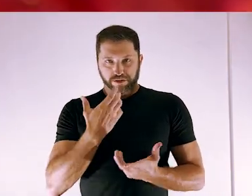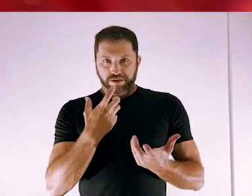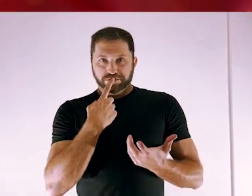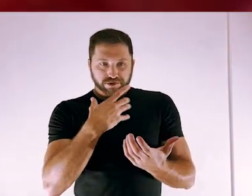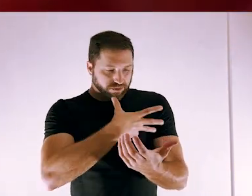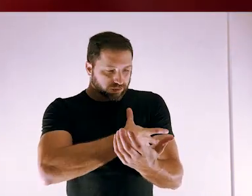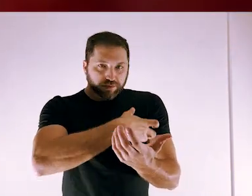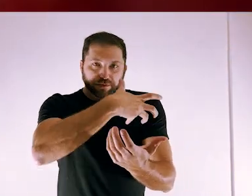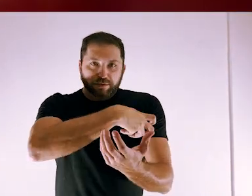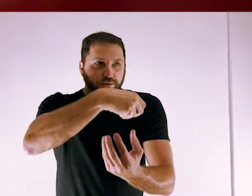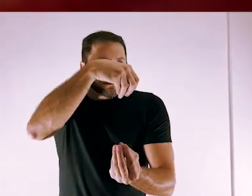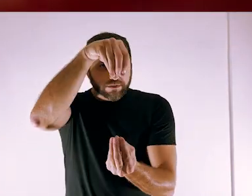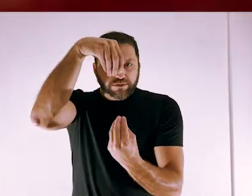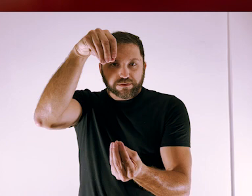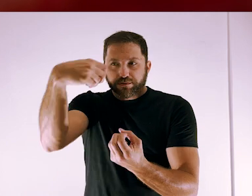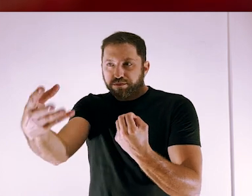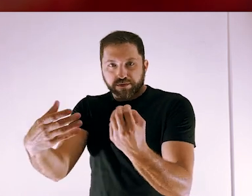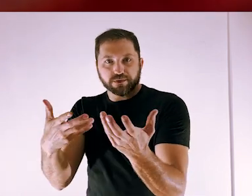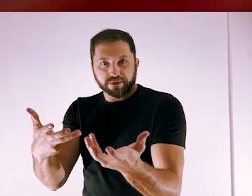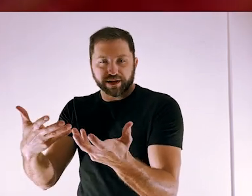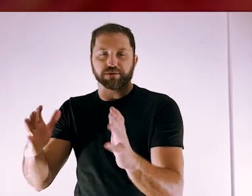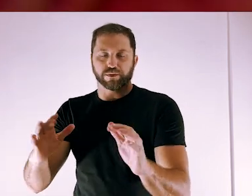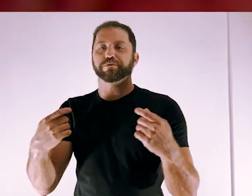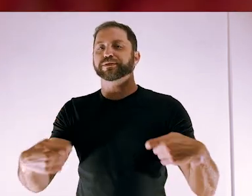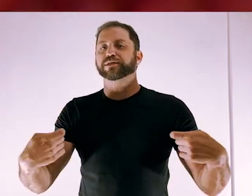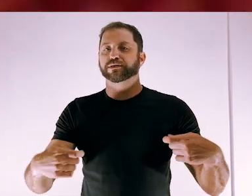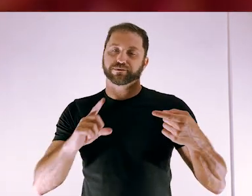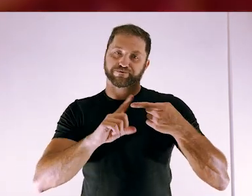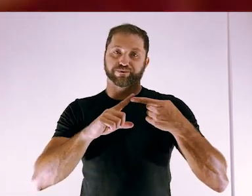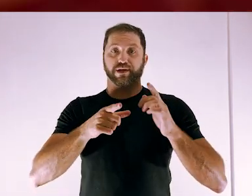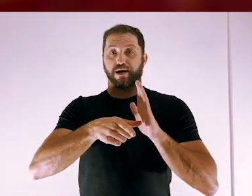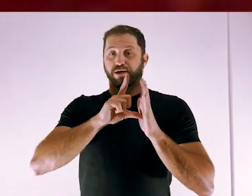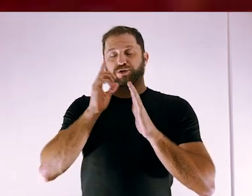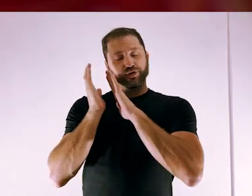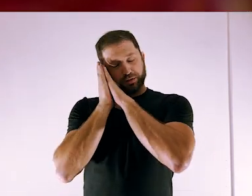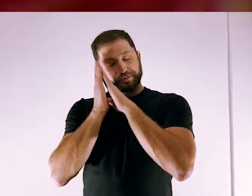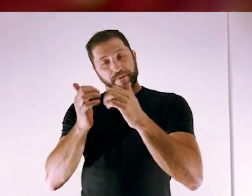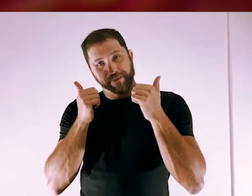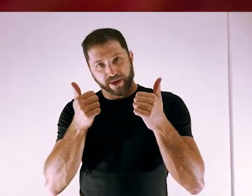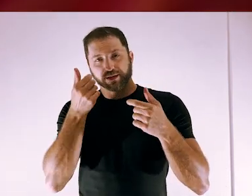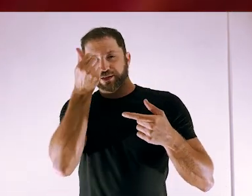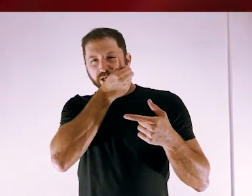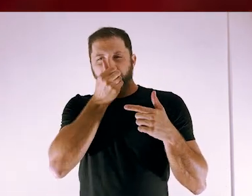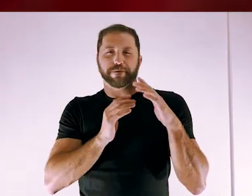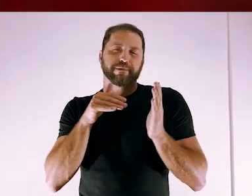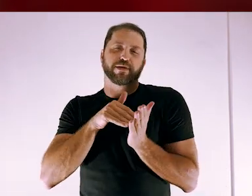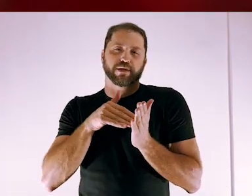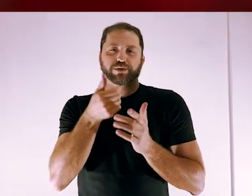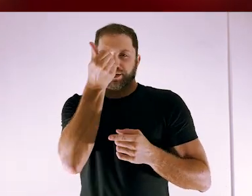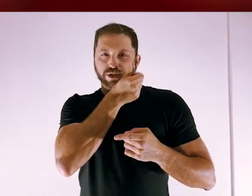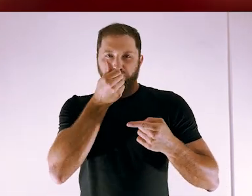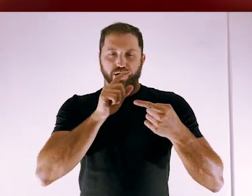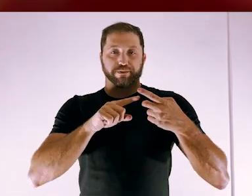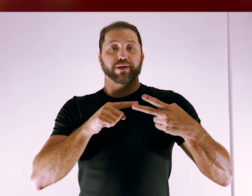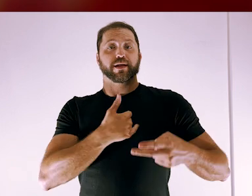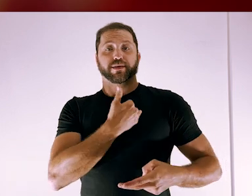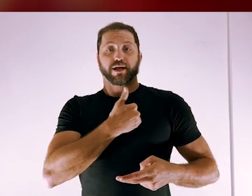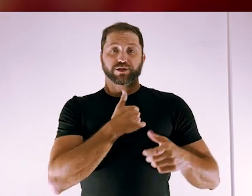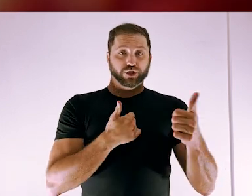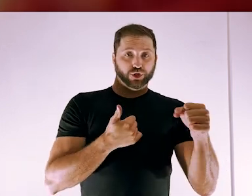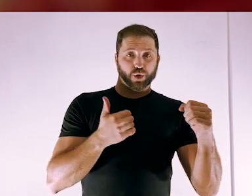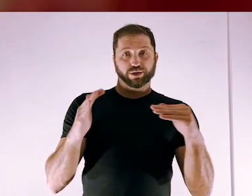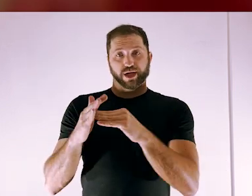ser um doador, basta ter os seguintes requisitos: dormir bem na noite anterior, no mínimo 6 horas. Ter idade